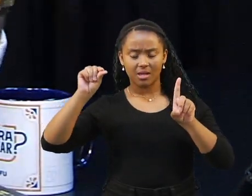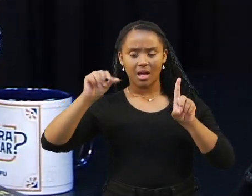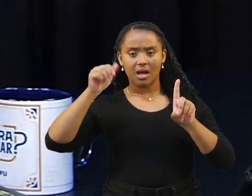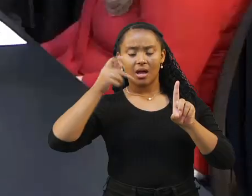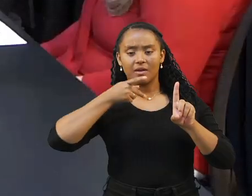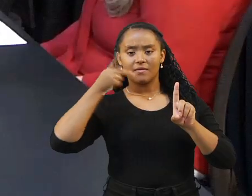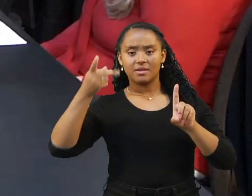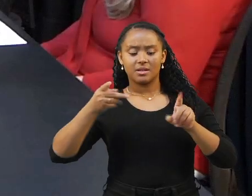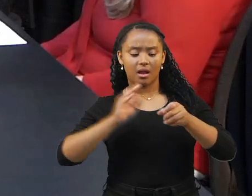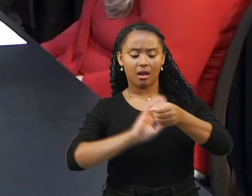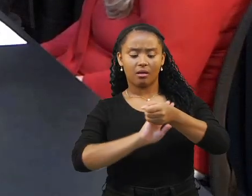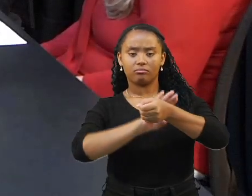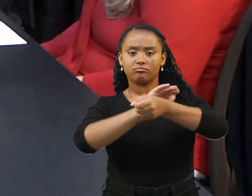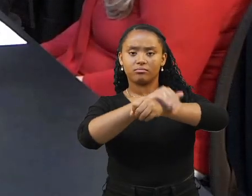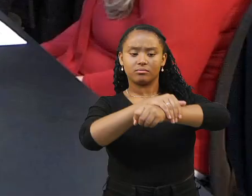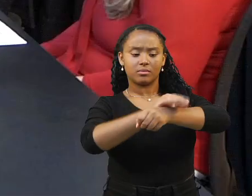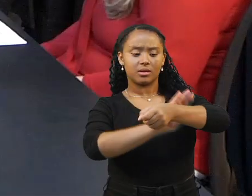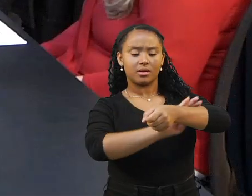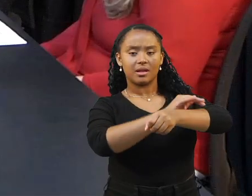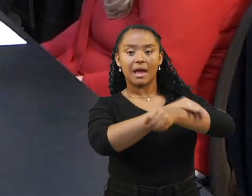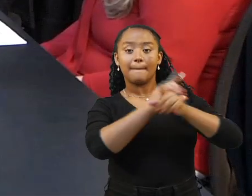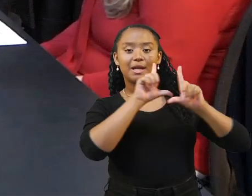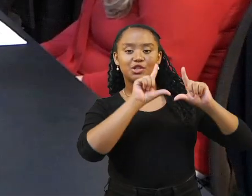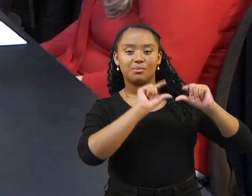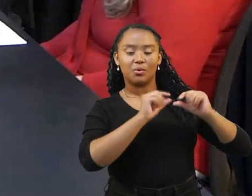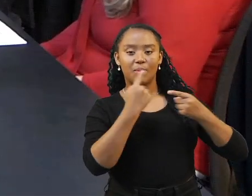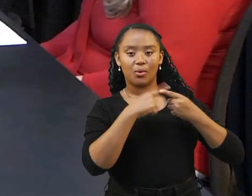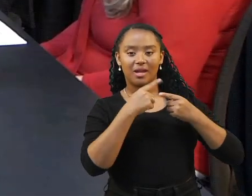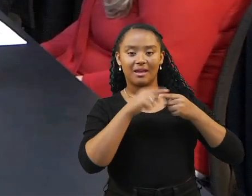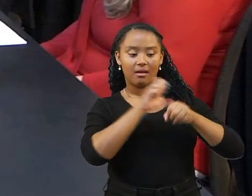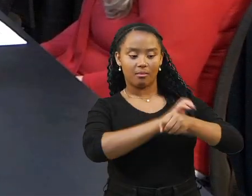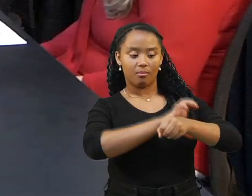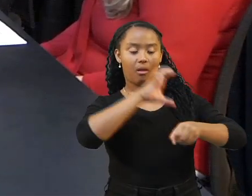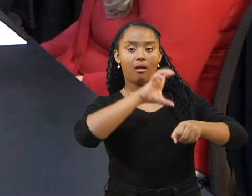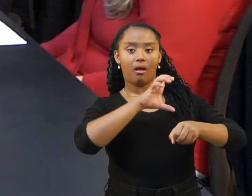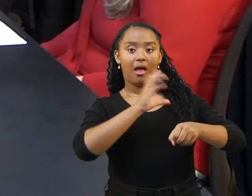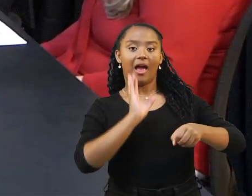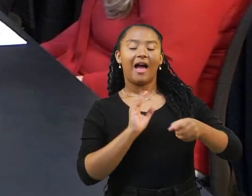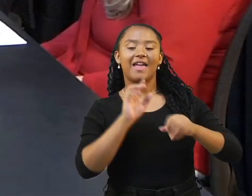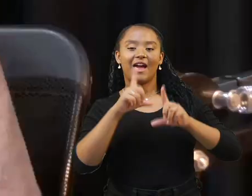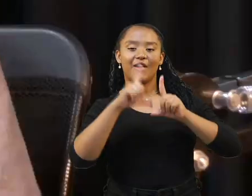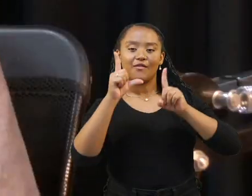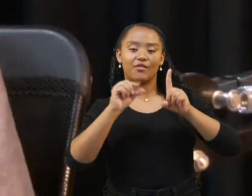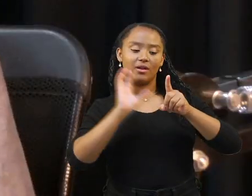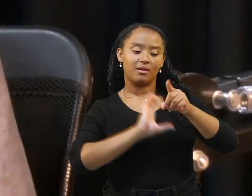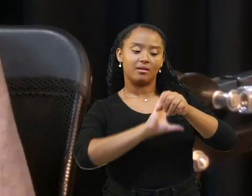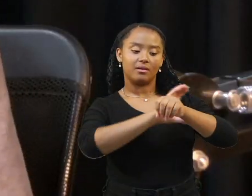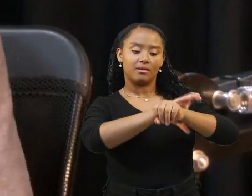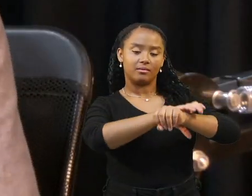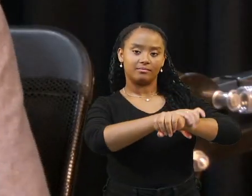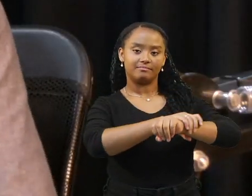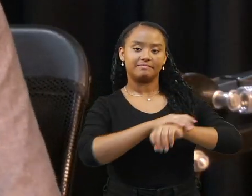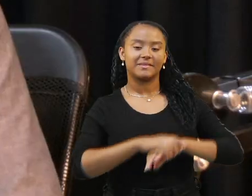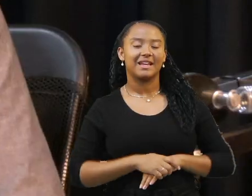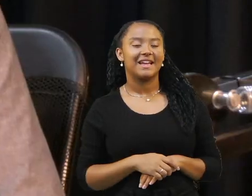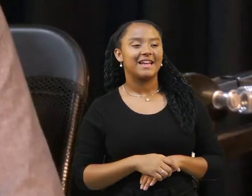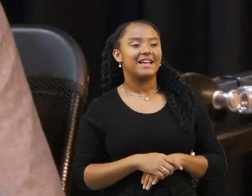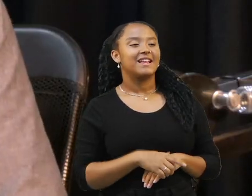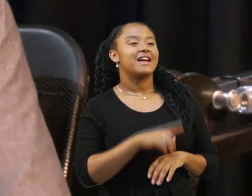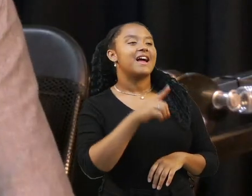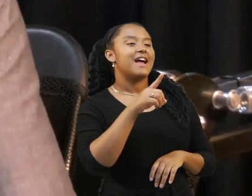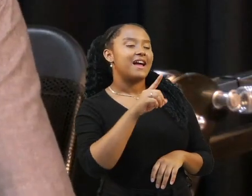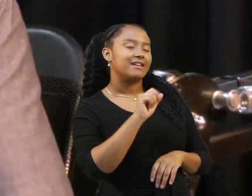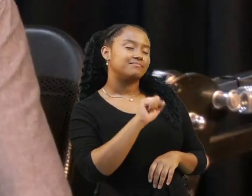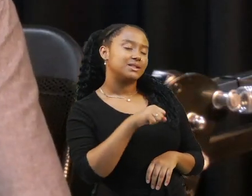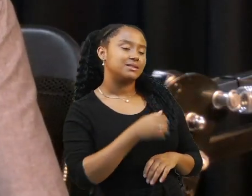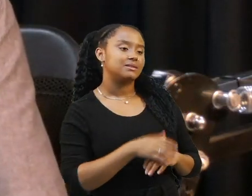Passou. Isso que era para diminuir o inchaço. Um inchaço. Continuo não me aguentando. Na Rua Prata, em que altura? Só para eu saber se está mais perto do Bom